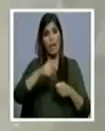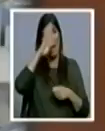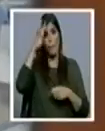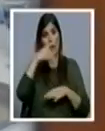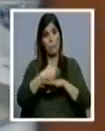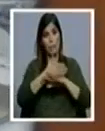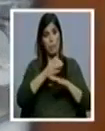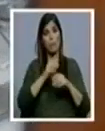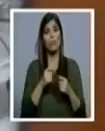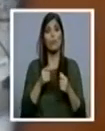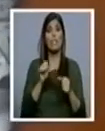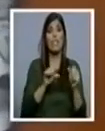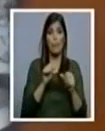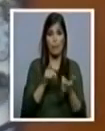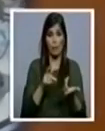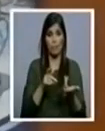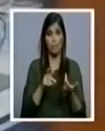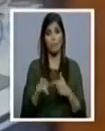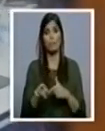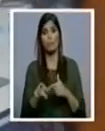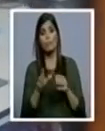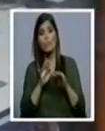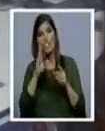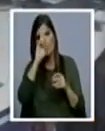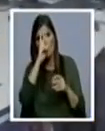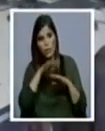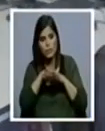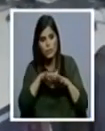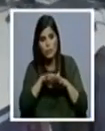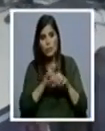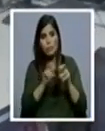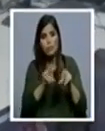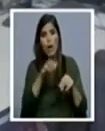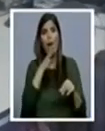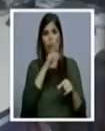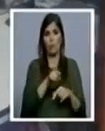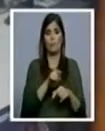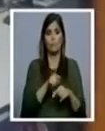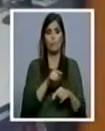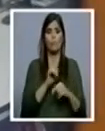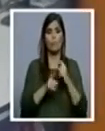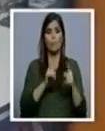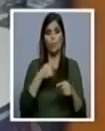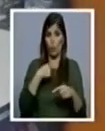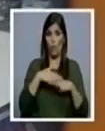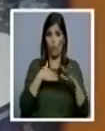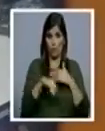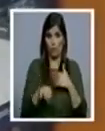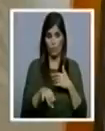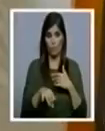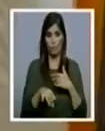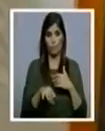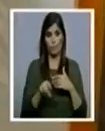de Química concentra esforços para a criação de filtros de purificação da água. Aquilo que eu faço